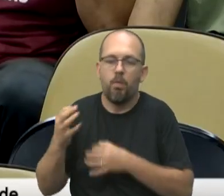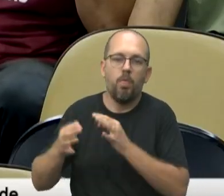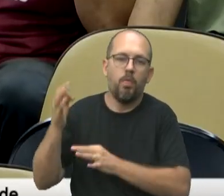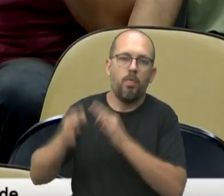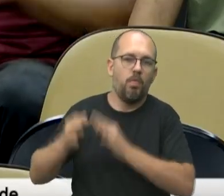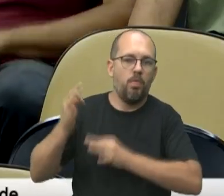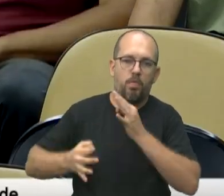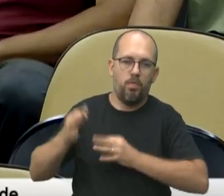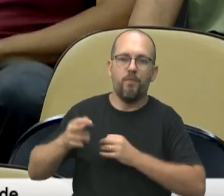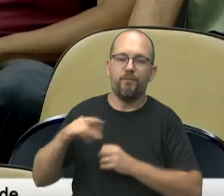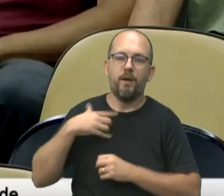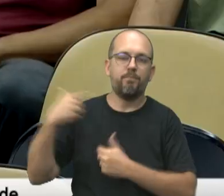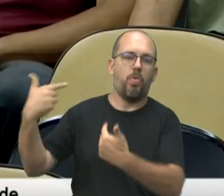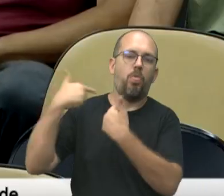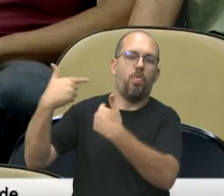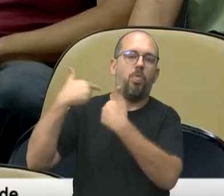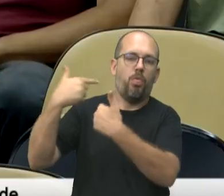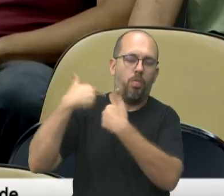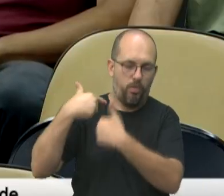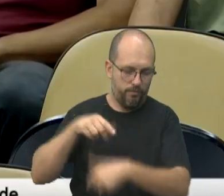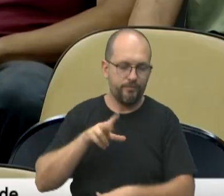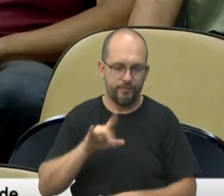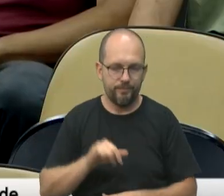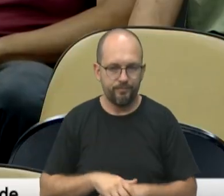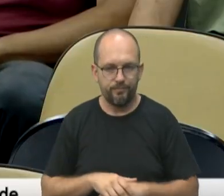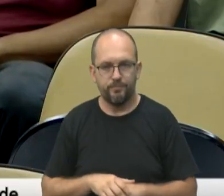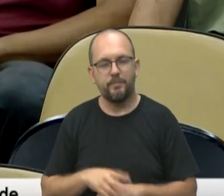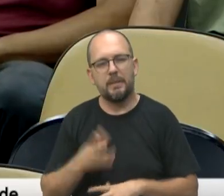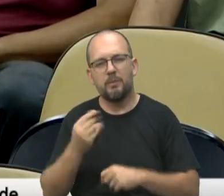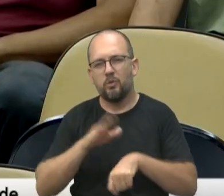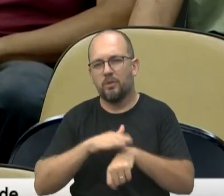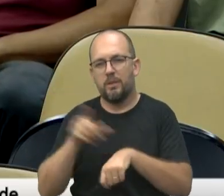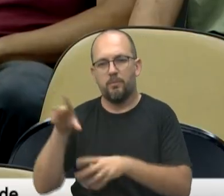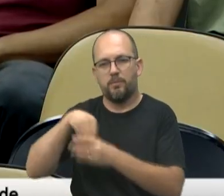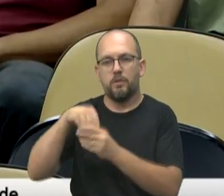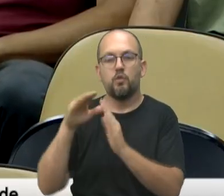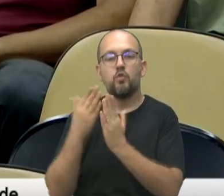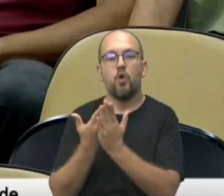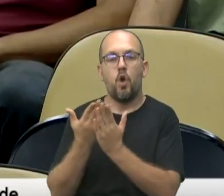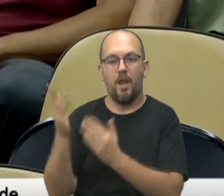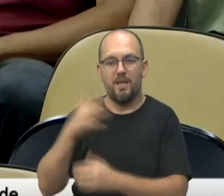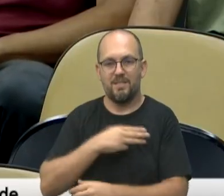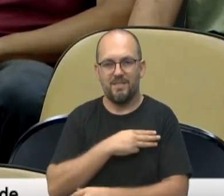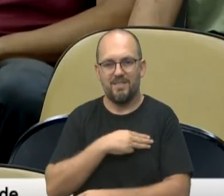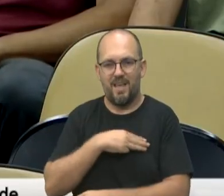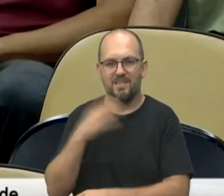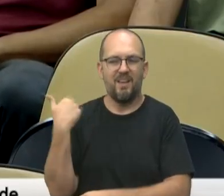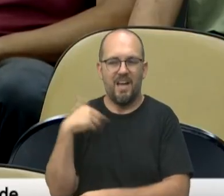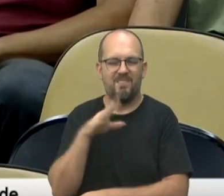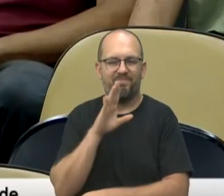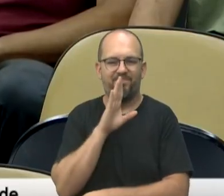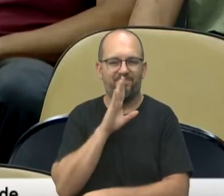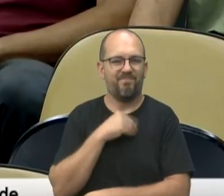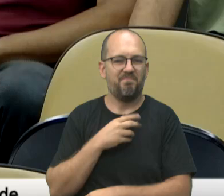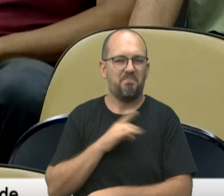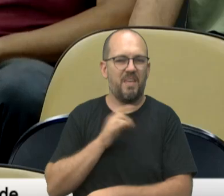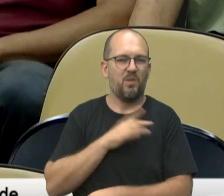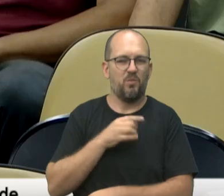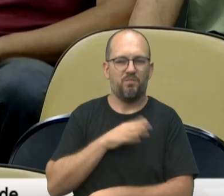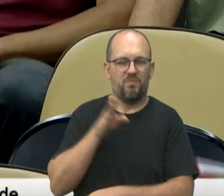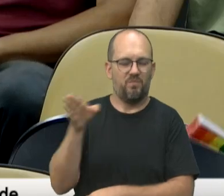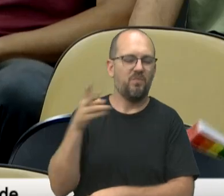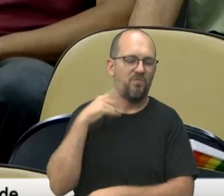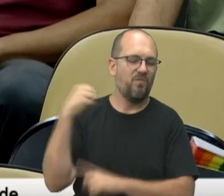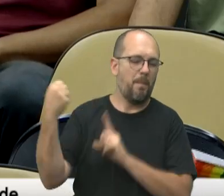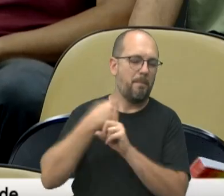ser tratado como chacota, tanto que por muito tempo dentro daquela escola eu tinha medo de ir para a escola por achar que iam me bater,